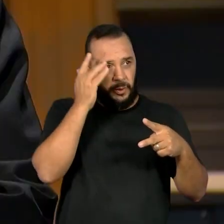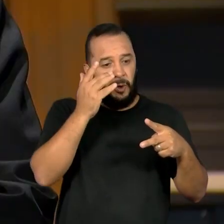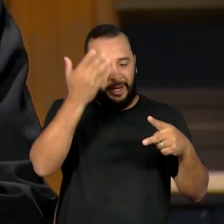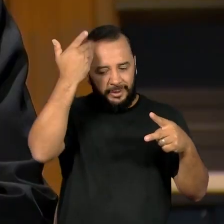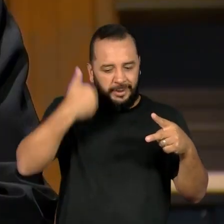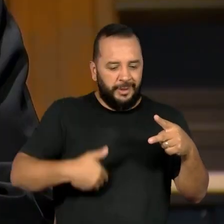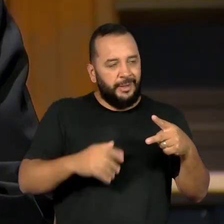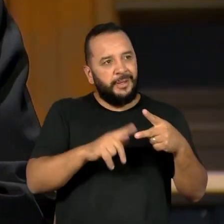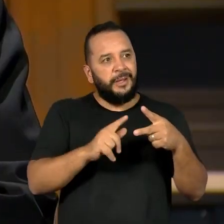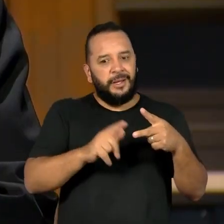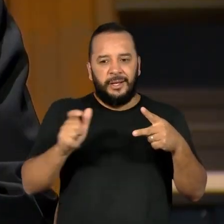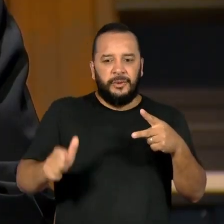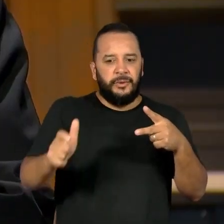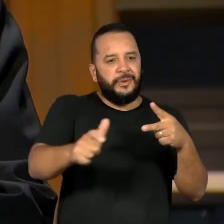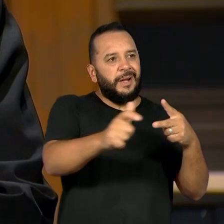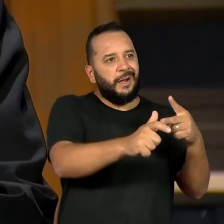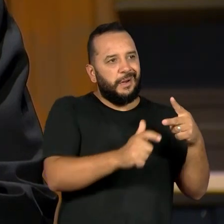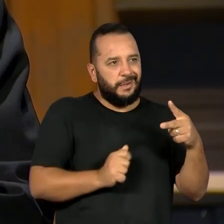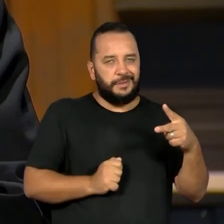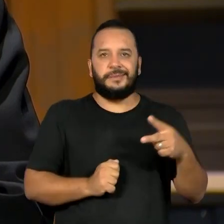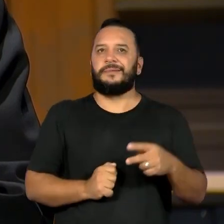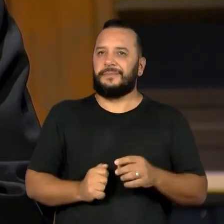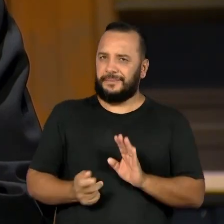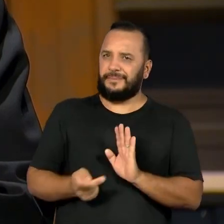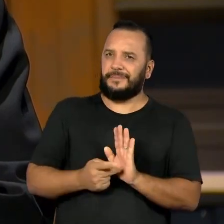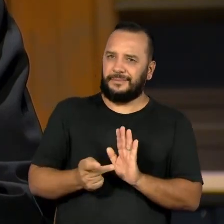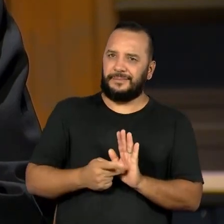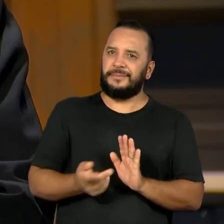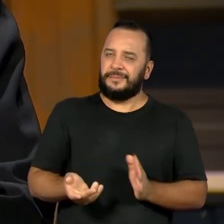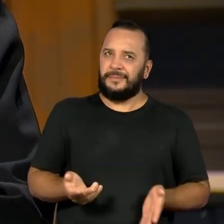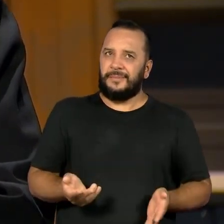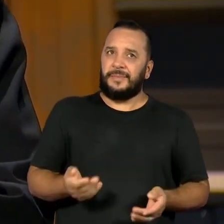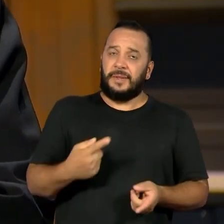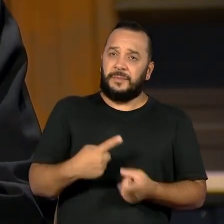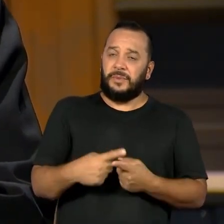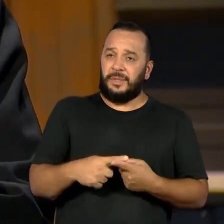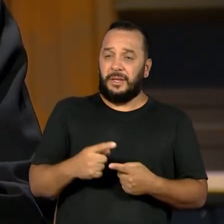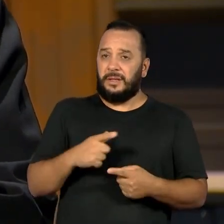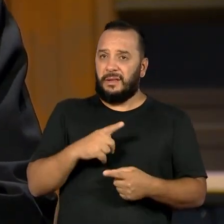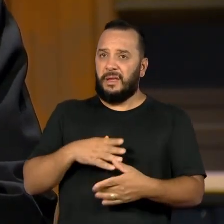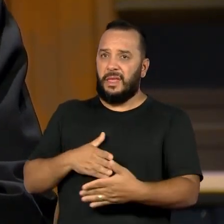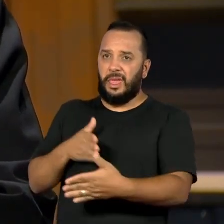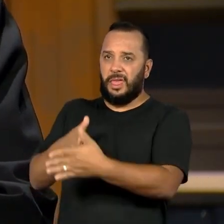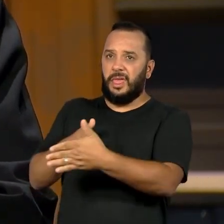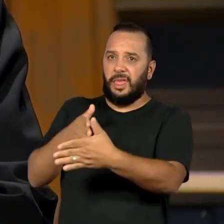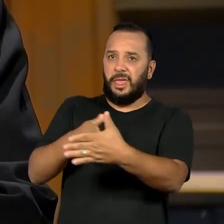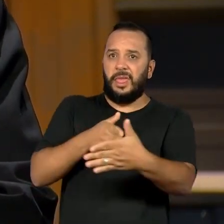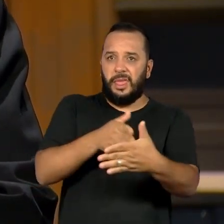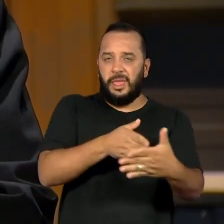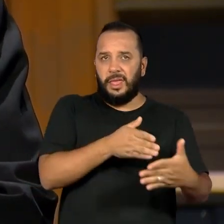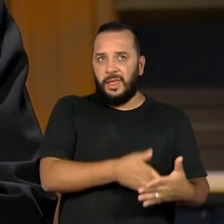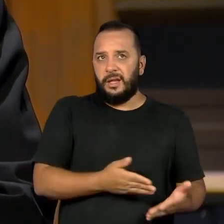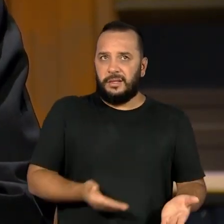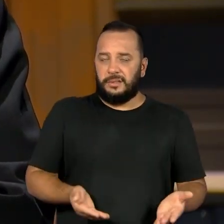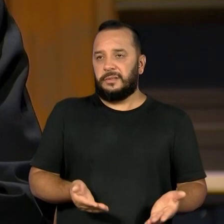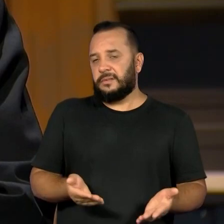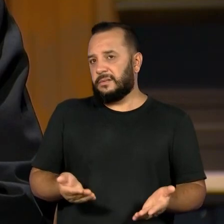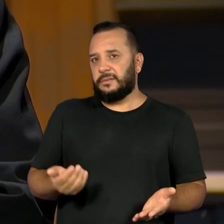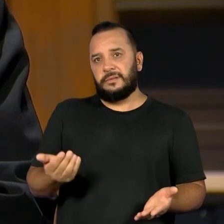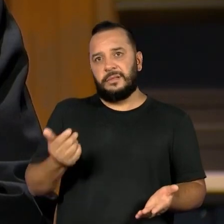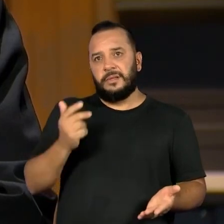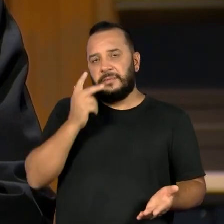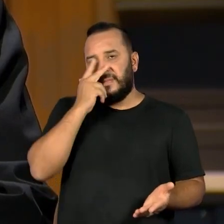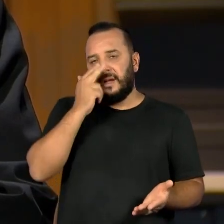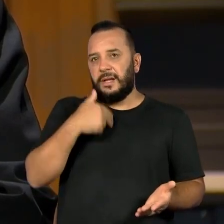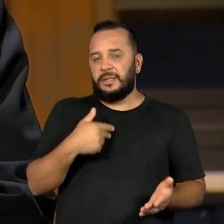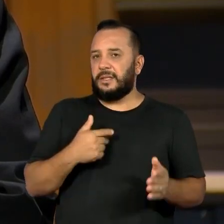isso justamente que é quando as barreiras prevalecem Hum e a acessibilidade Deixa de existir